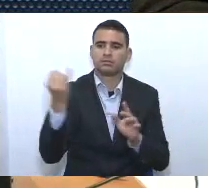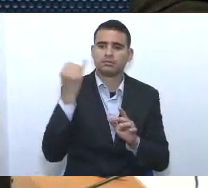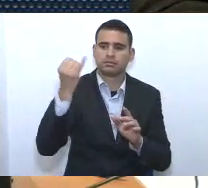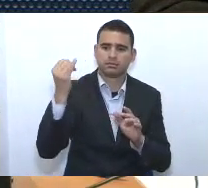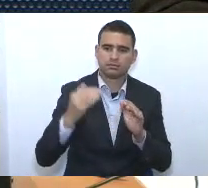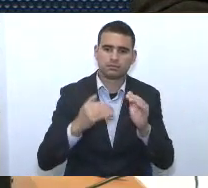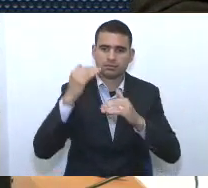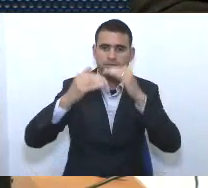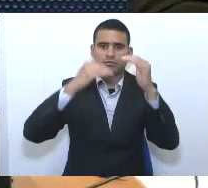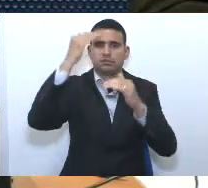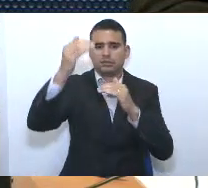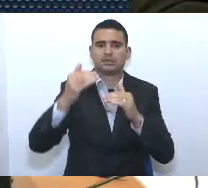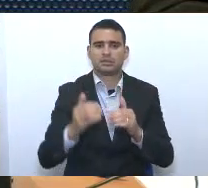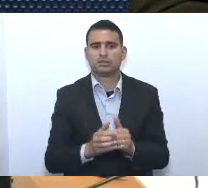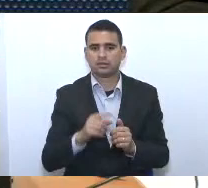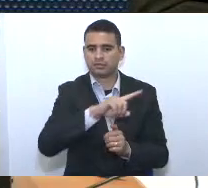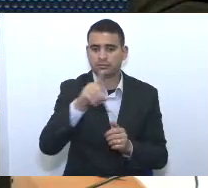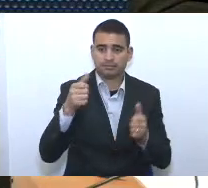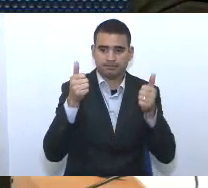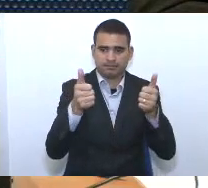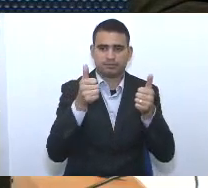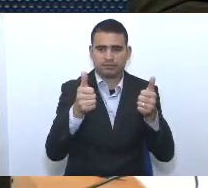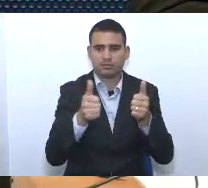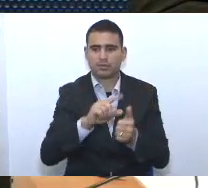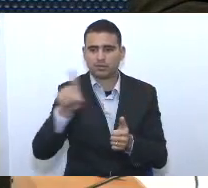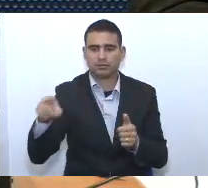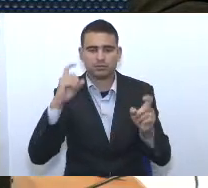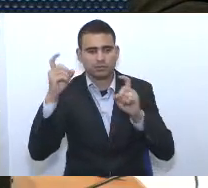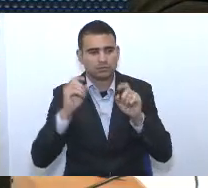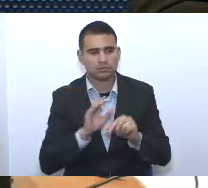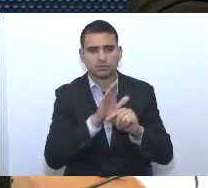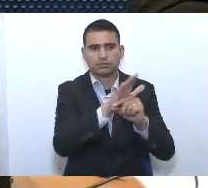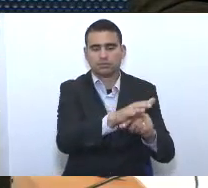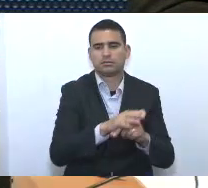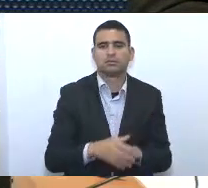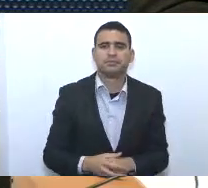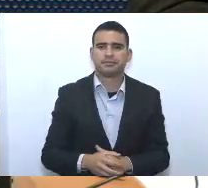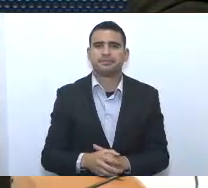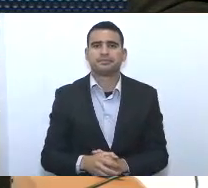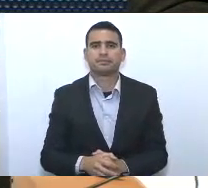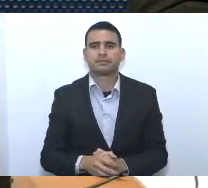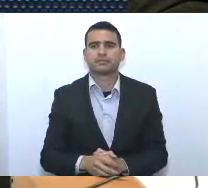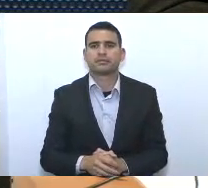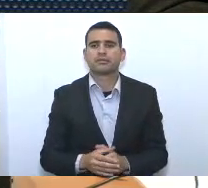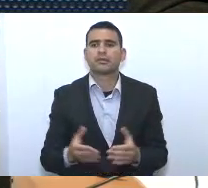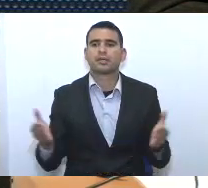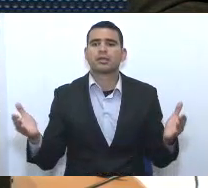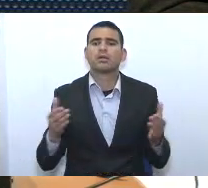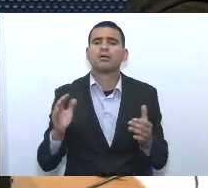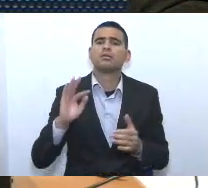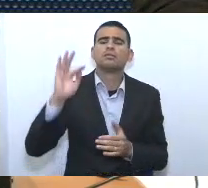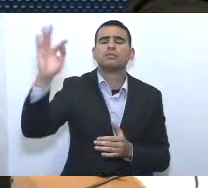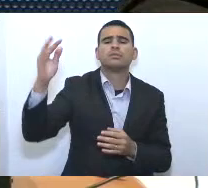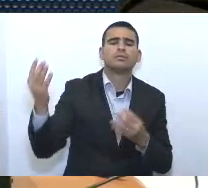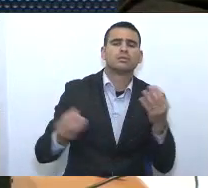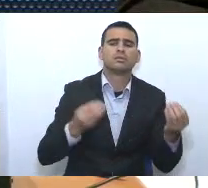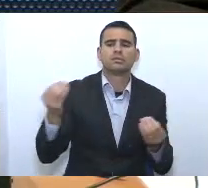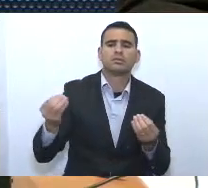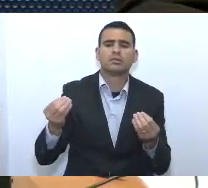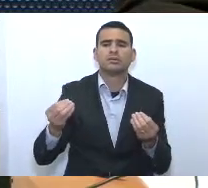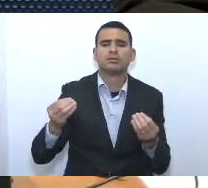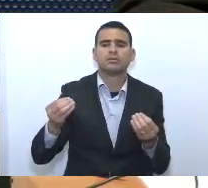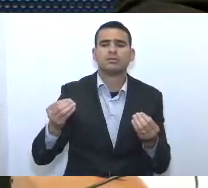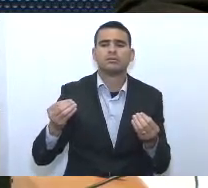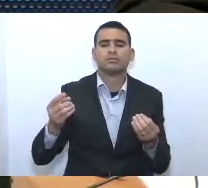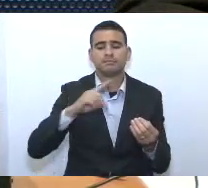jurídica com justiça e respeito ao munícipe e ao município. A nossa visão de futuro é ser uma secretaria,